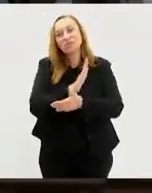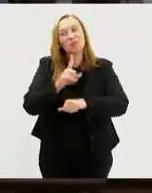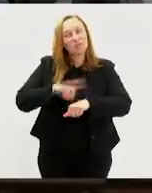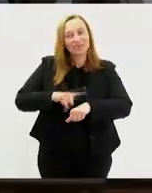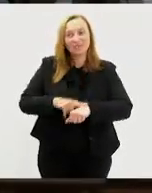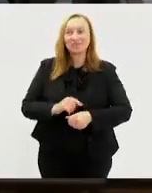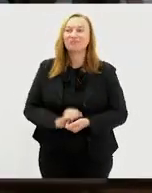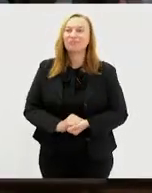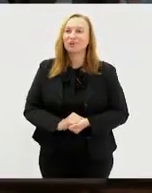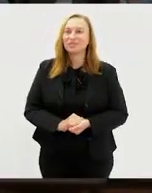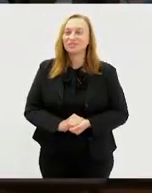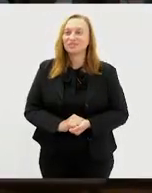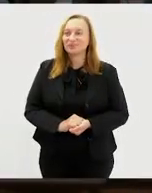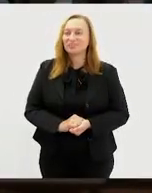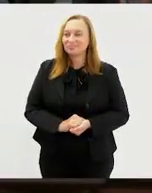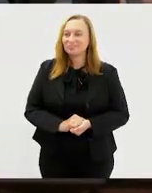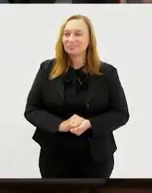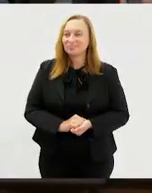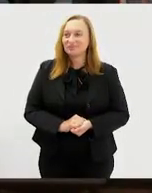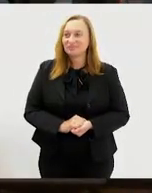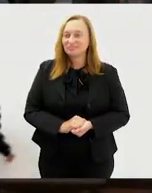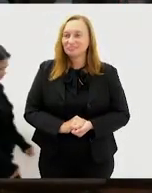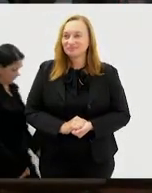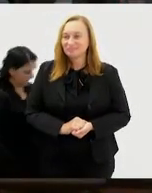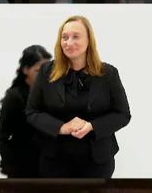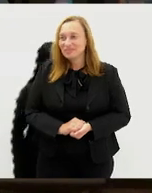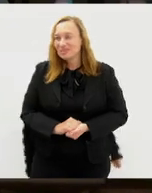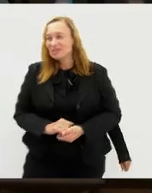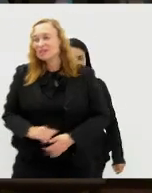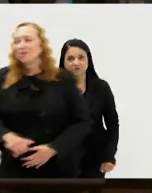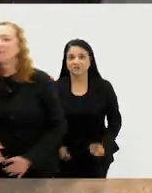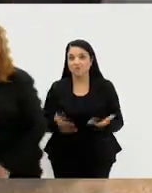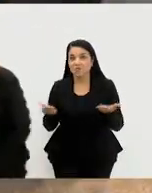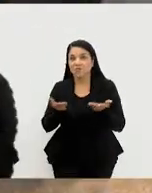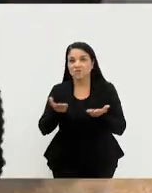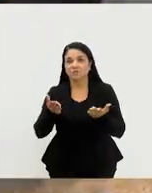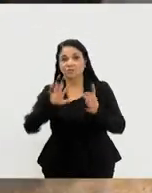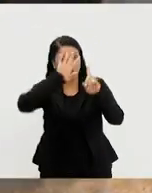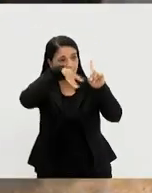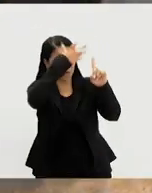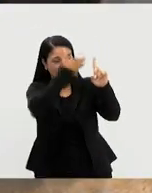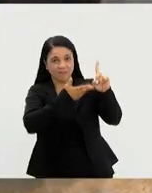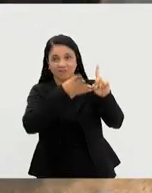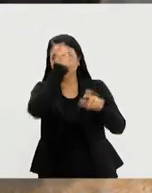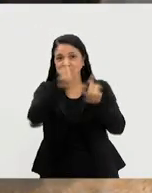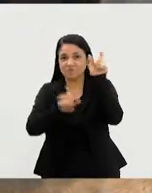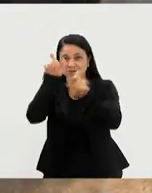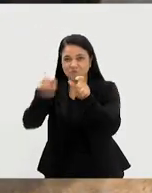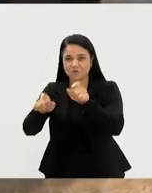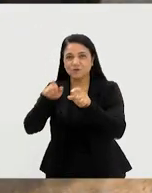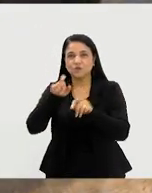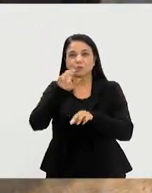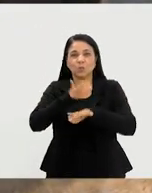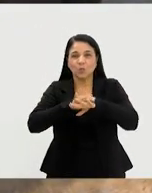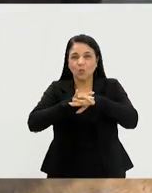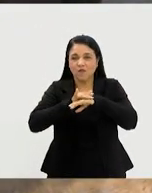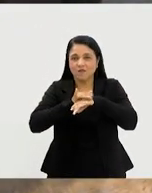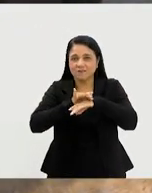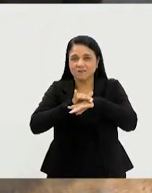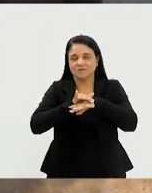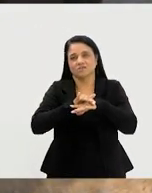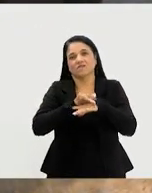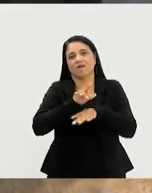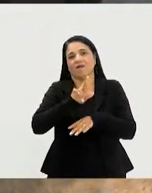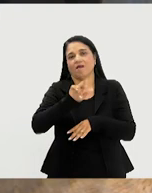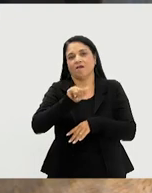exatamente hoje foi em homenagem às pessoas com doenças ras é uma excepcionalidade não é uma excepcionalidade